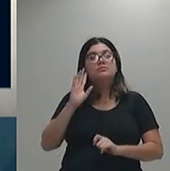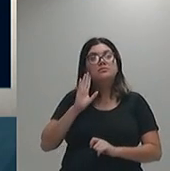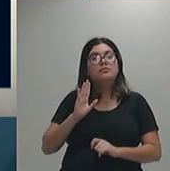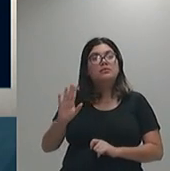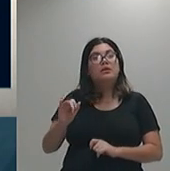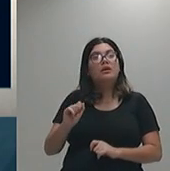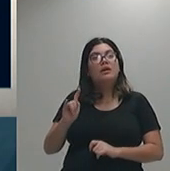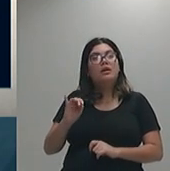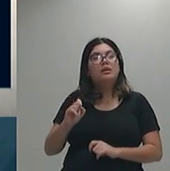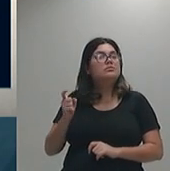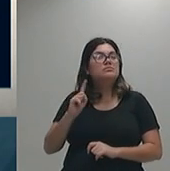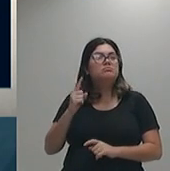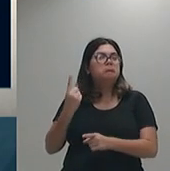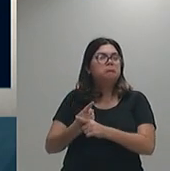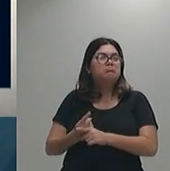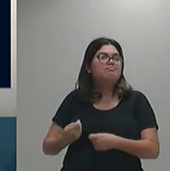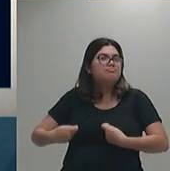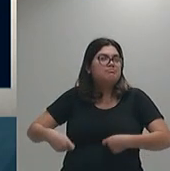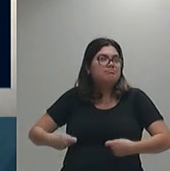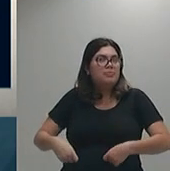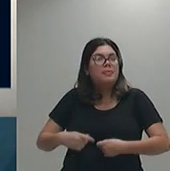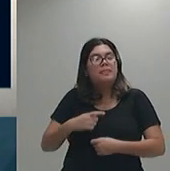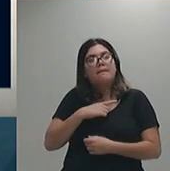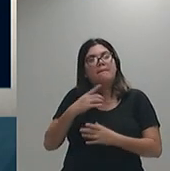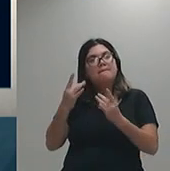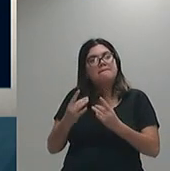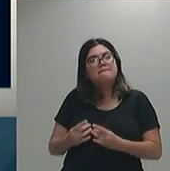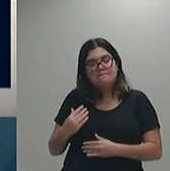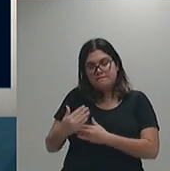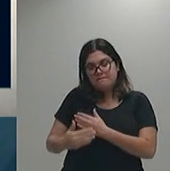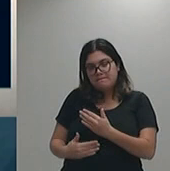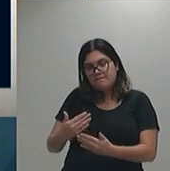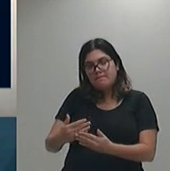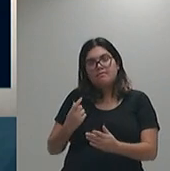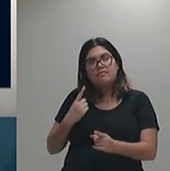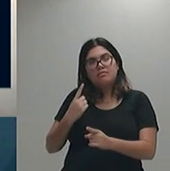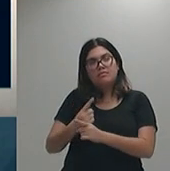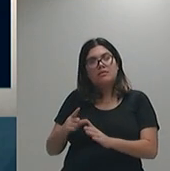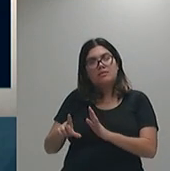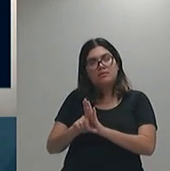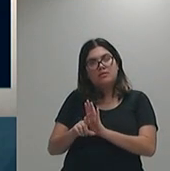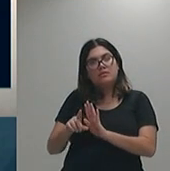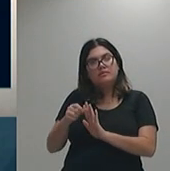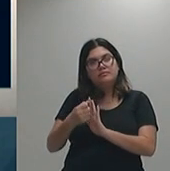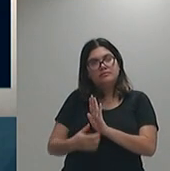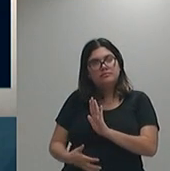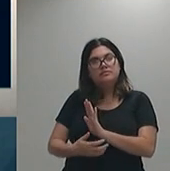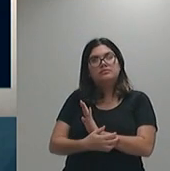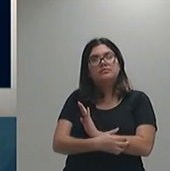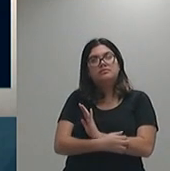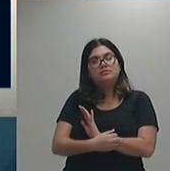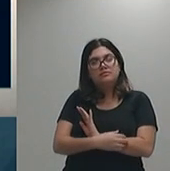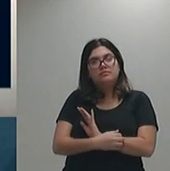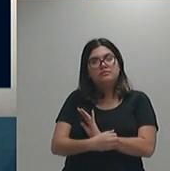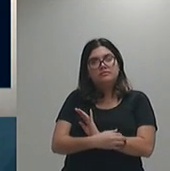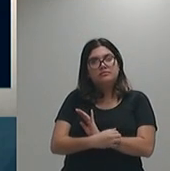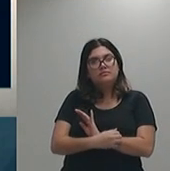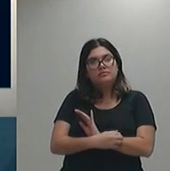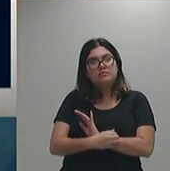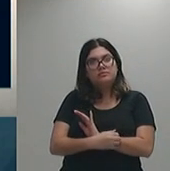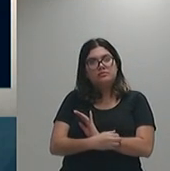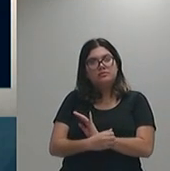encontra necessariamente a distrito ao procedimento estabelecido na lei adjetiva civil inexiste no regramento legal algum que determina genericamente